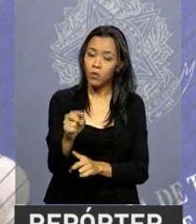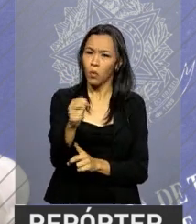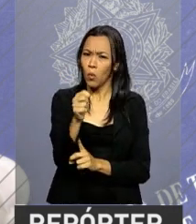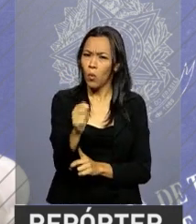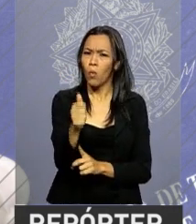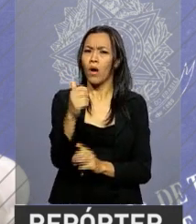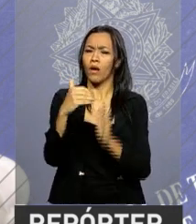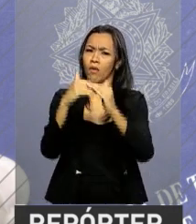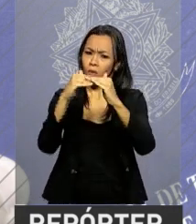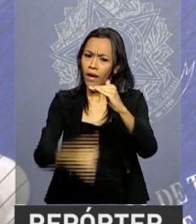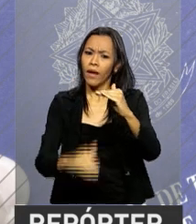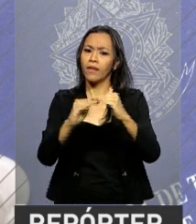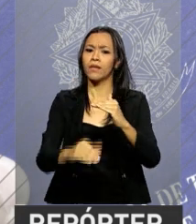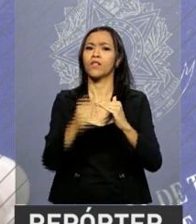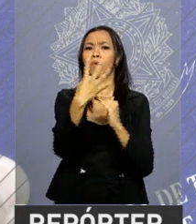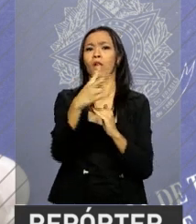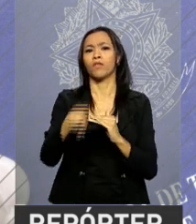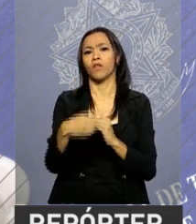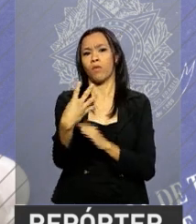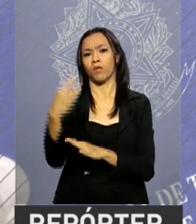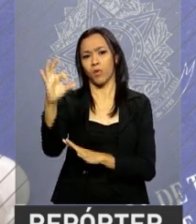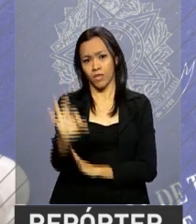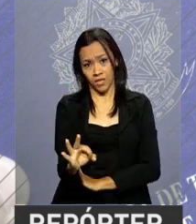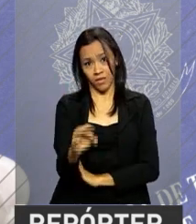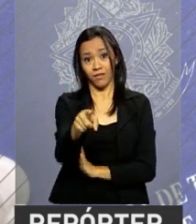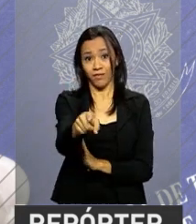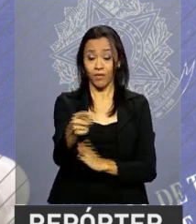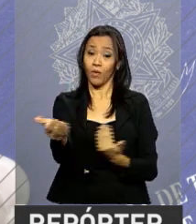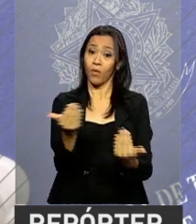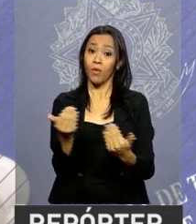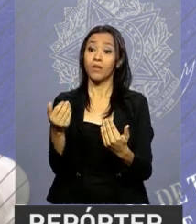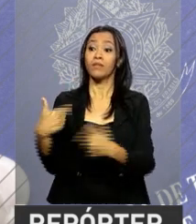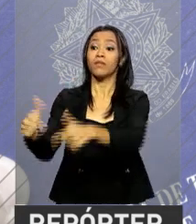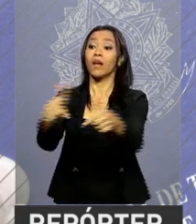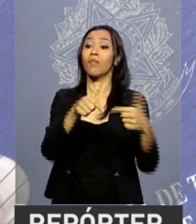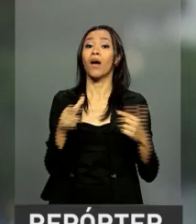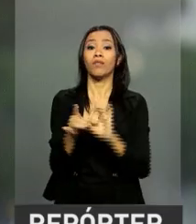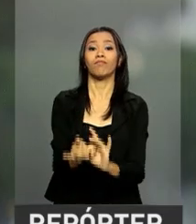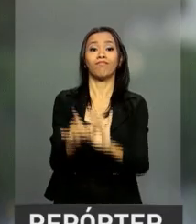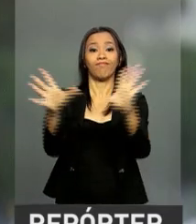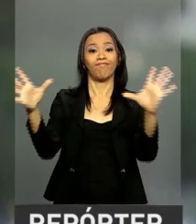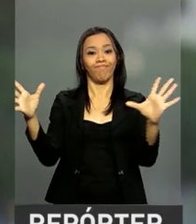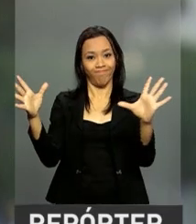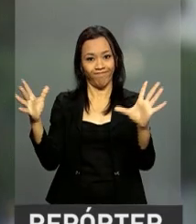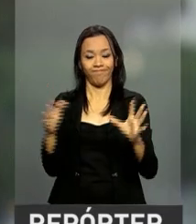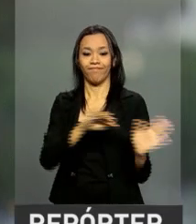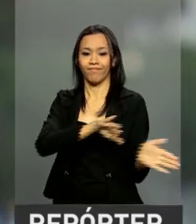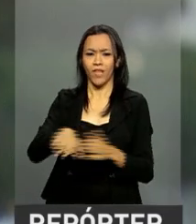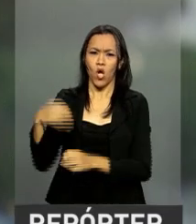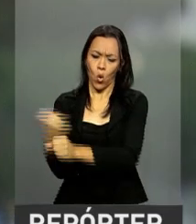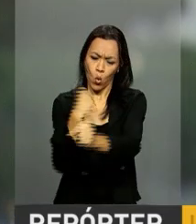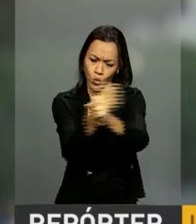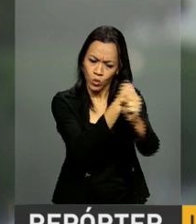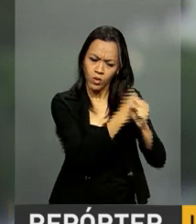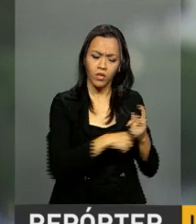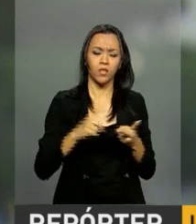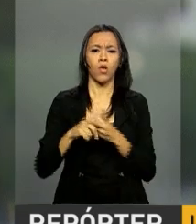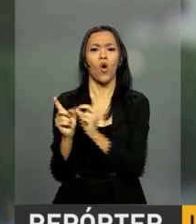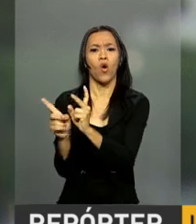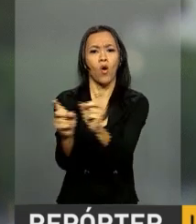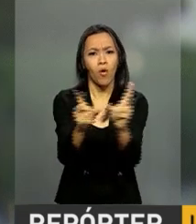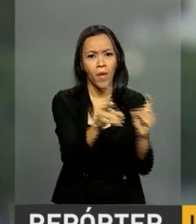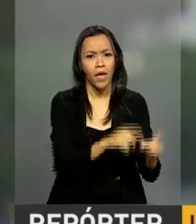de 4,4 no número de empregos disponíveis no país construção civil Comércio e